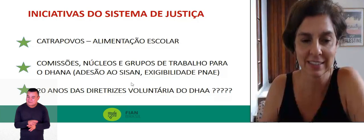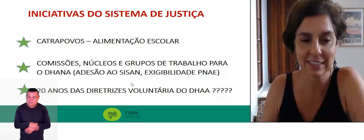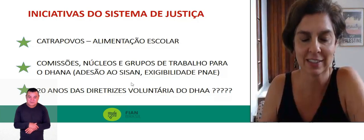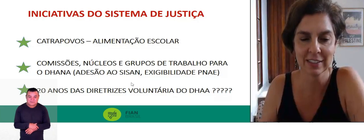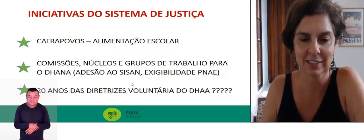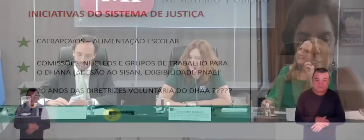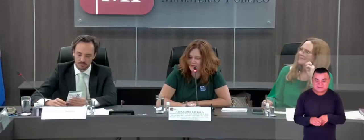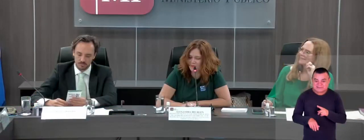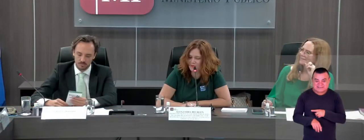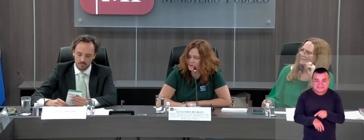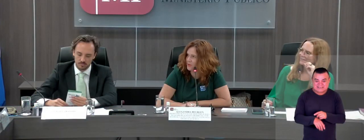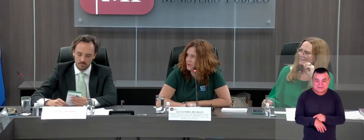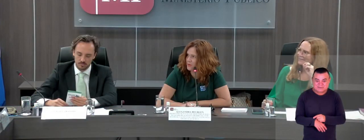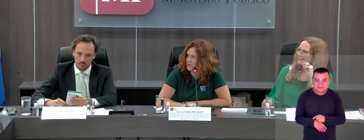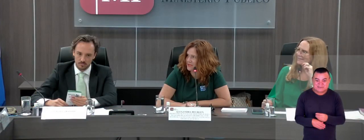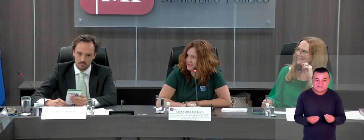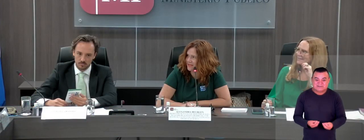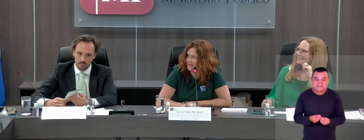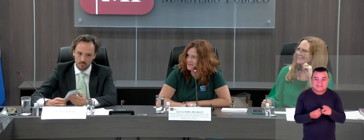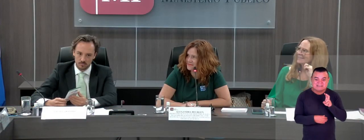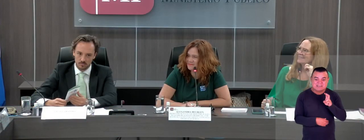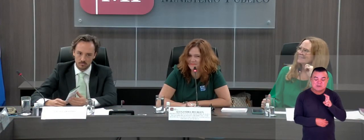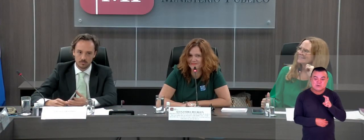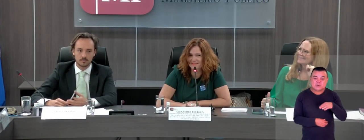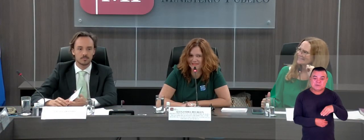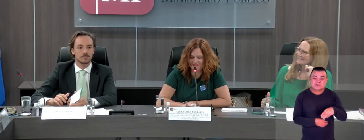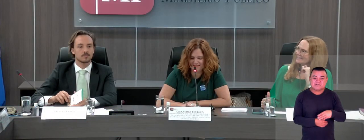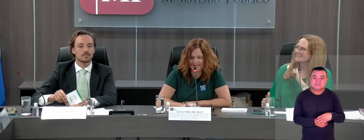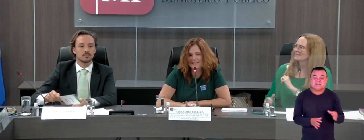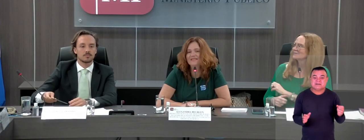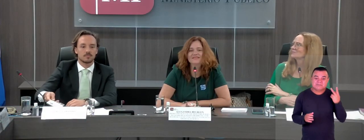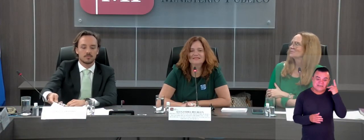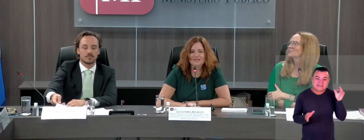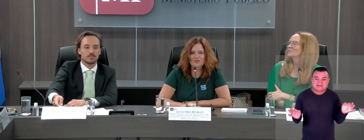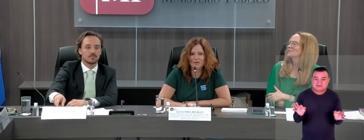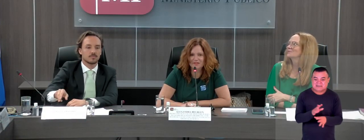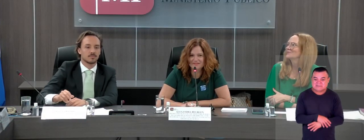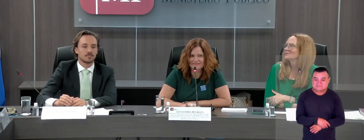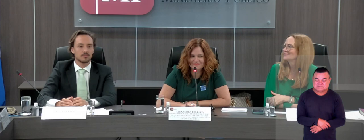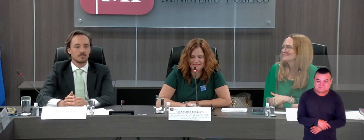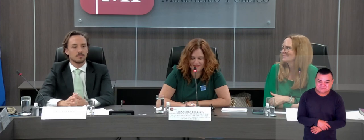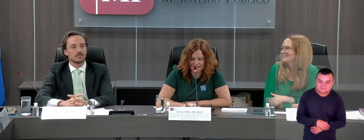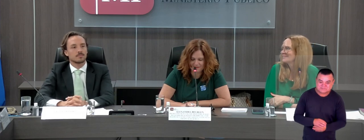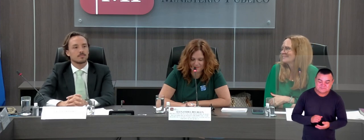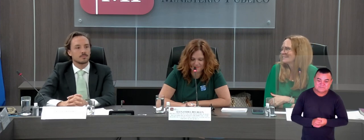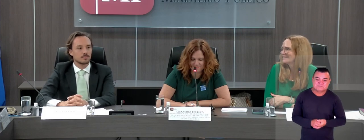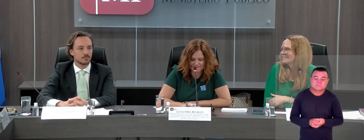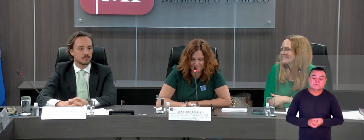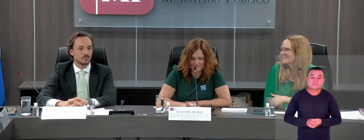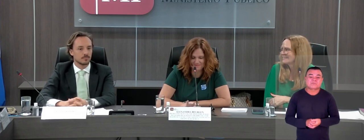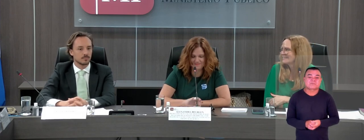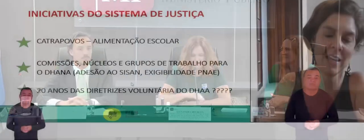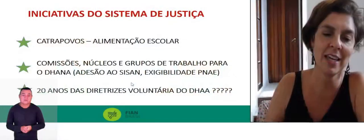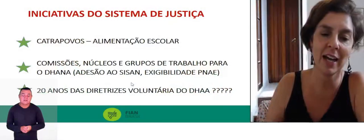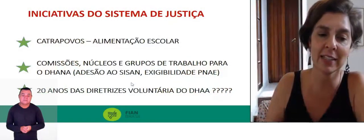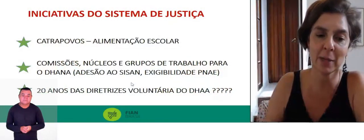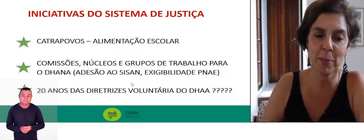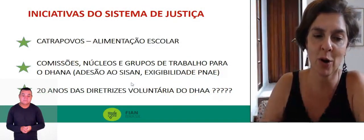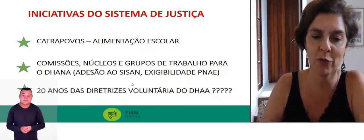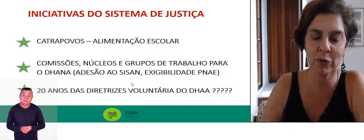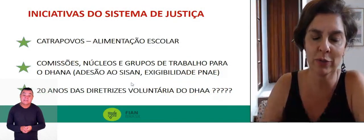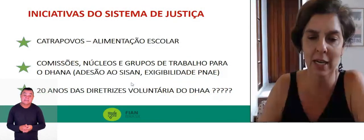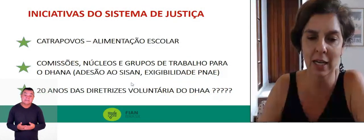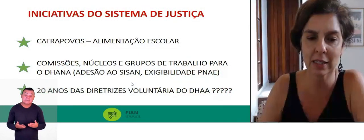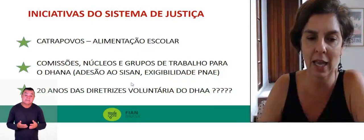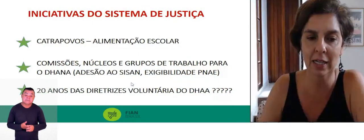e aí a gente vai te dar 5 minutos para concluir tá tá não vou nem precisar tá usar só dois minutinhos aí eh eh e a